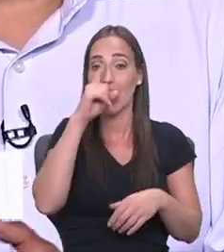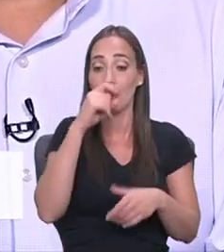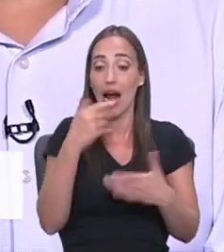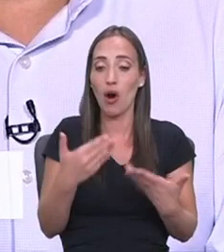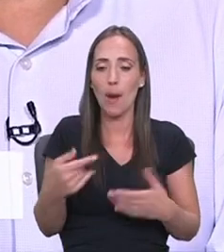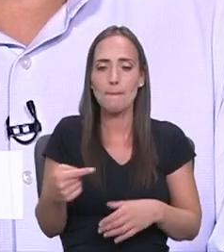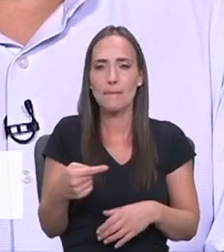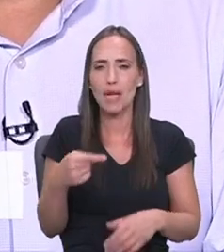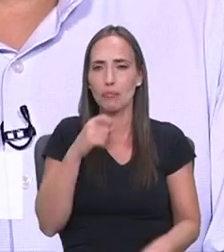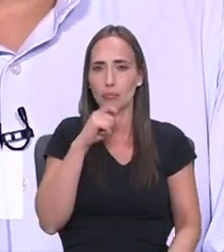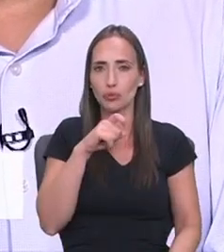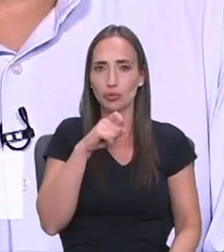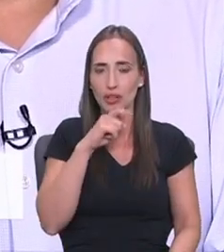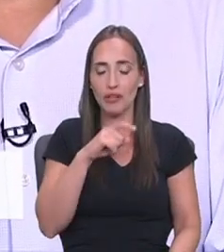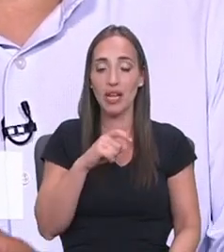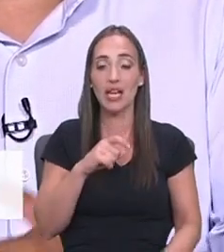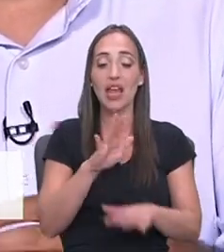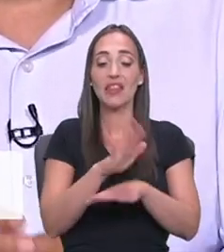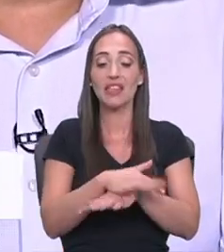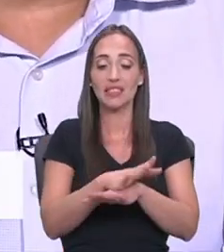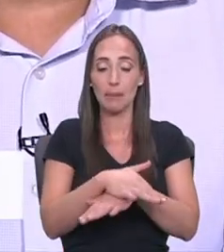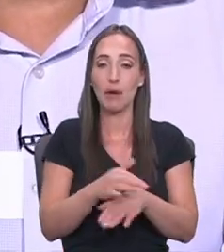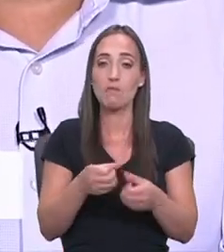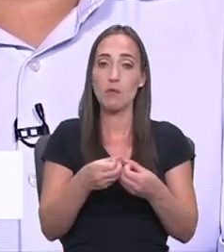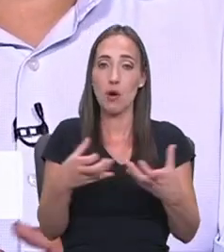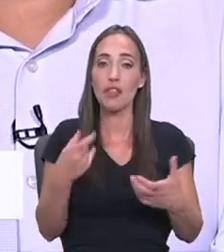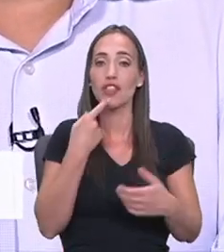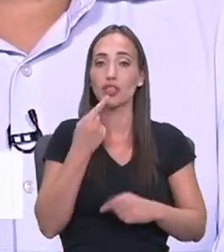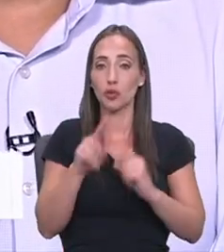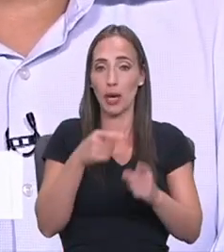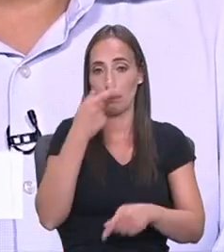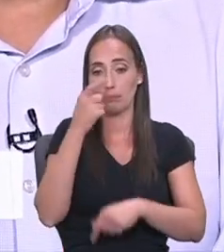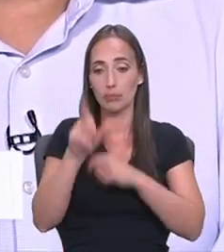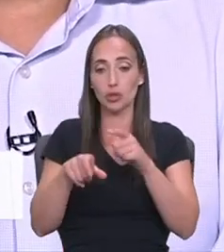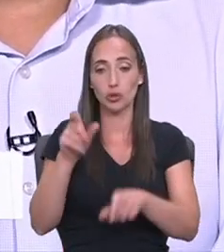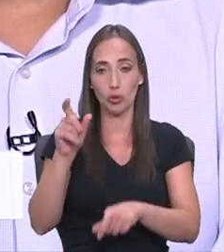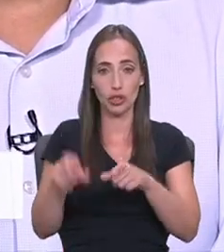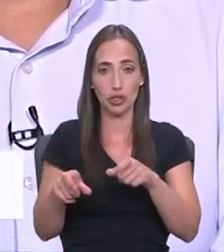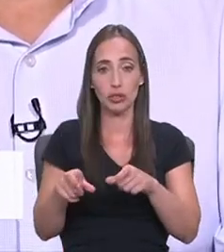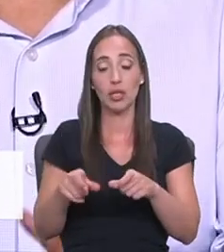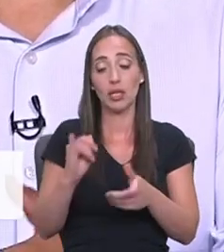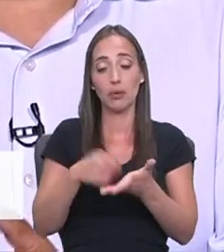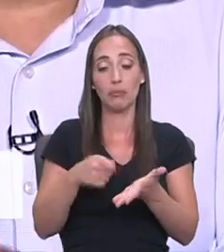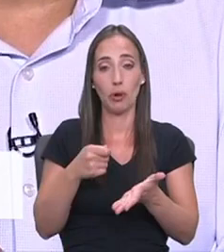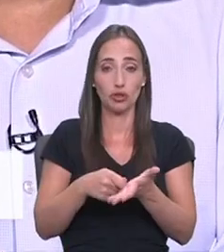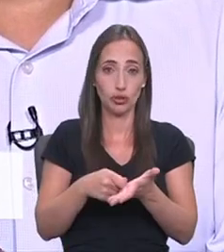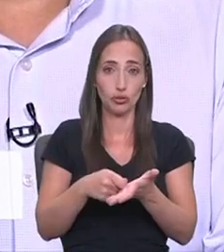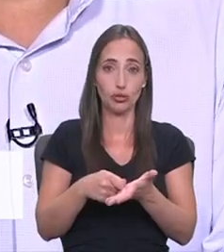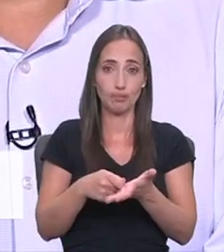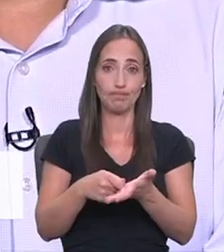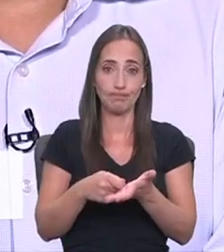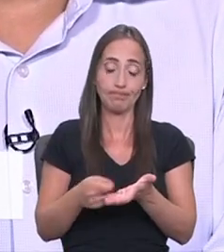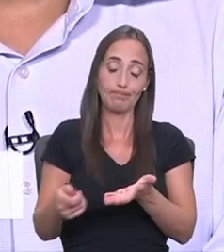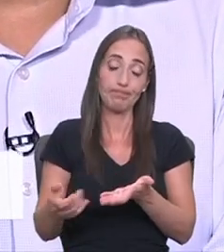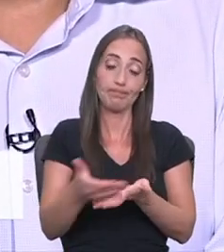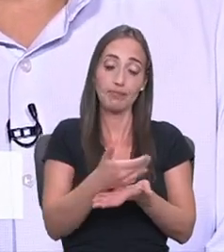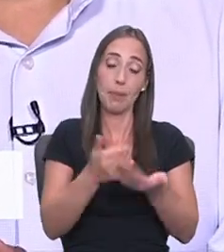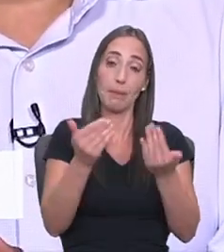históricos e uma subida do desemprego significa menos pessoas a Gerar receita fiscal mais